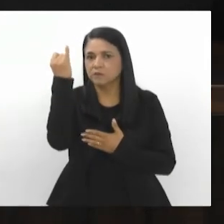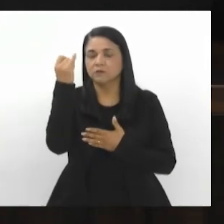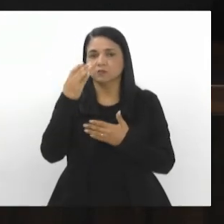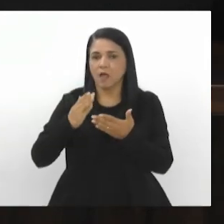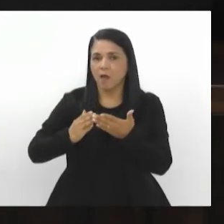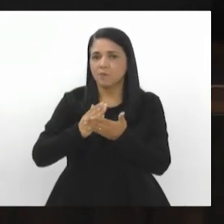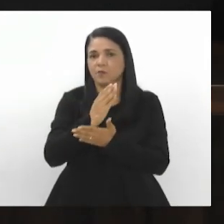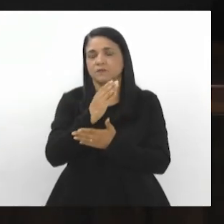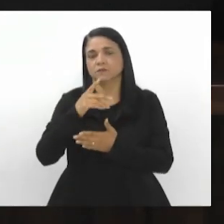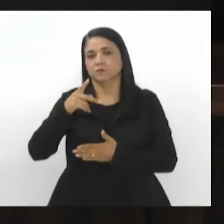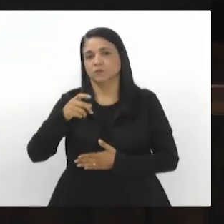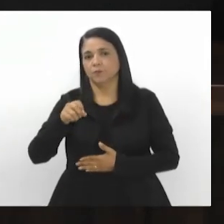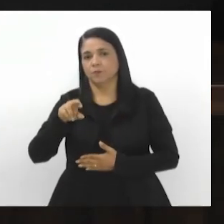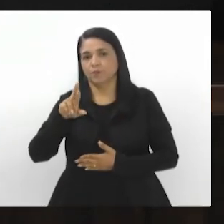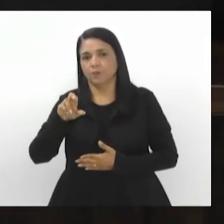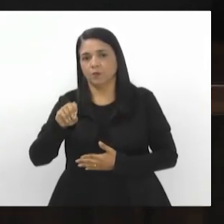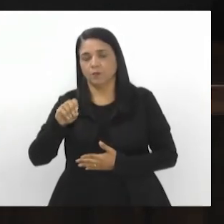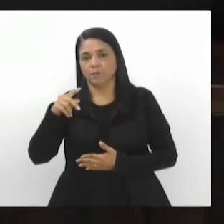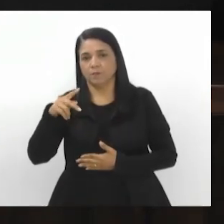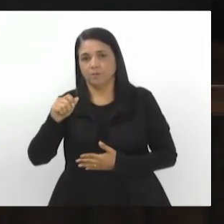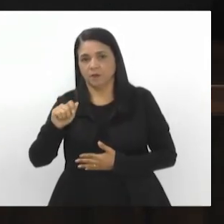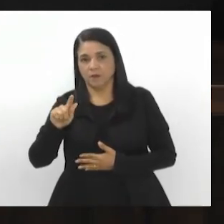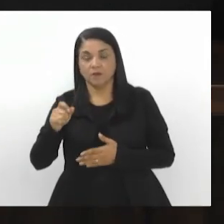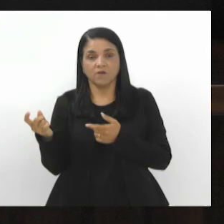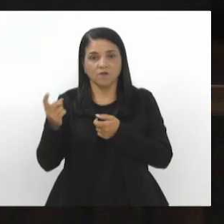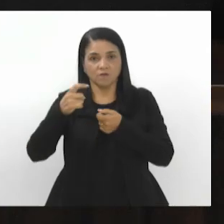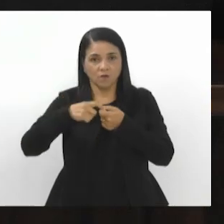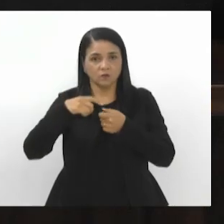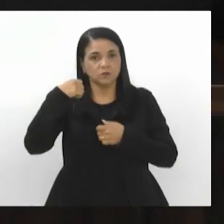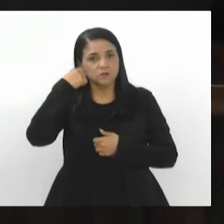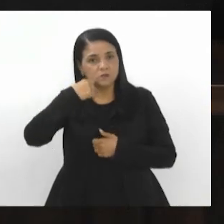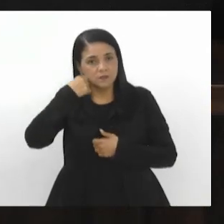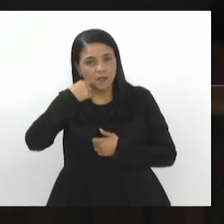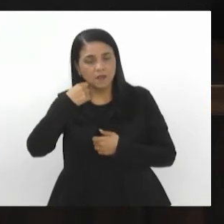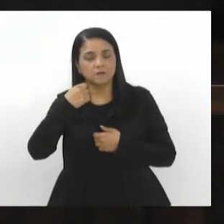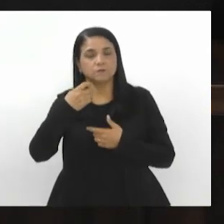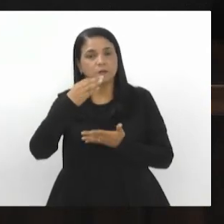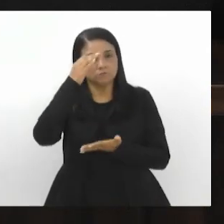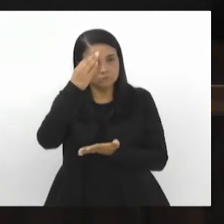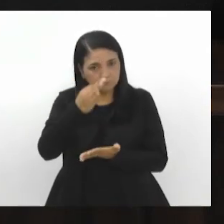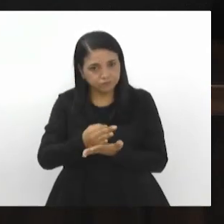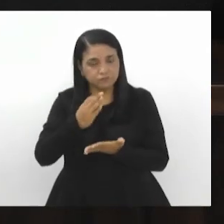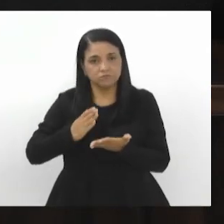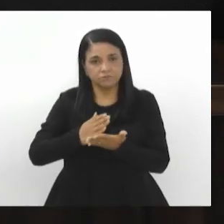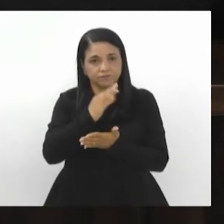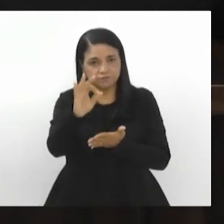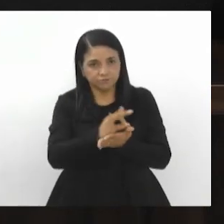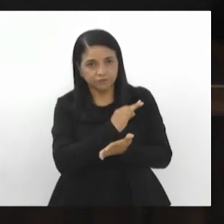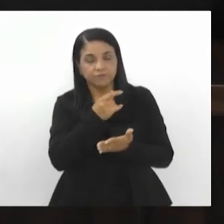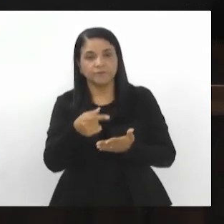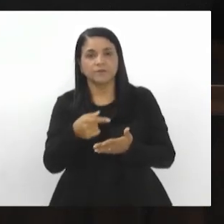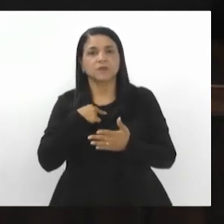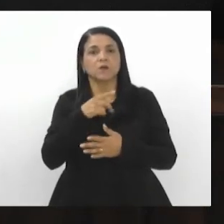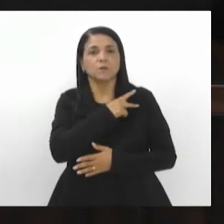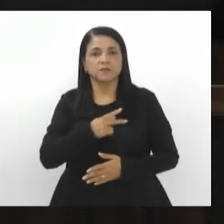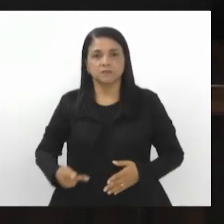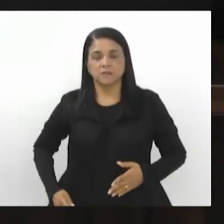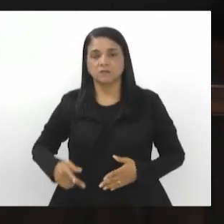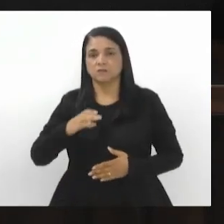aprovação de Propag, que agora retorna ao Senado para ser confirmado, ao próprio presidente da